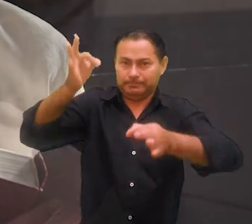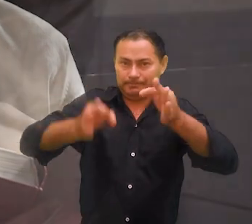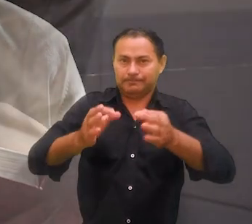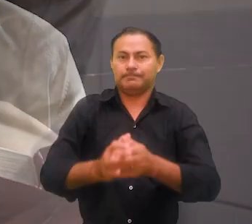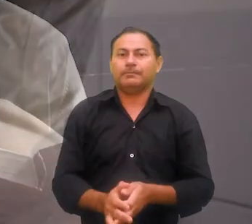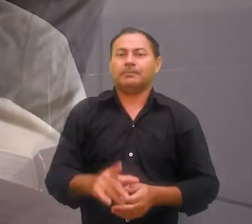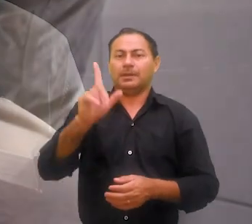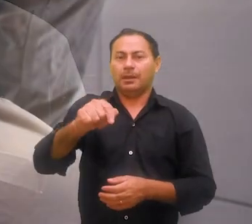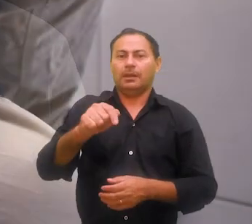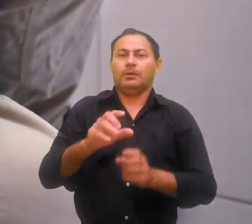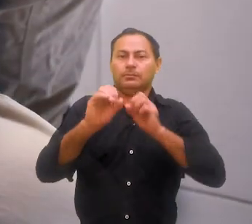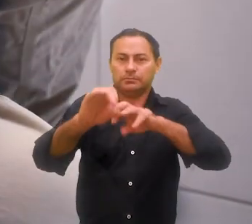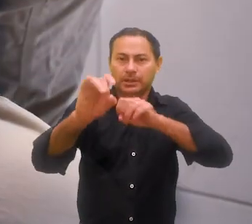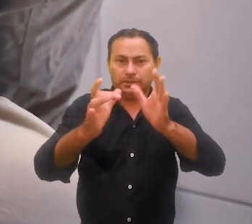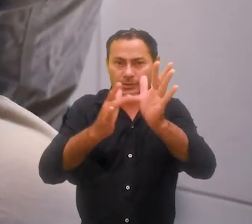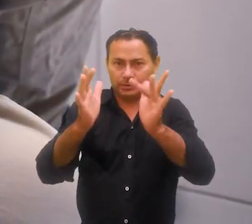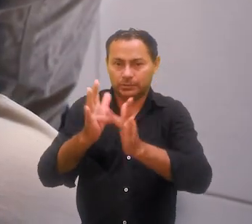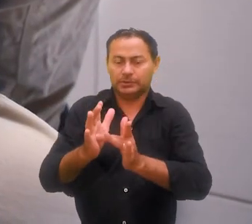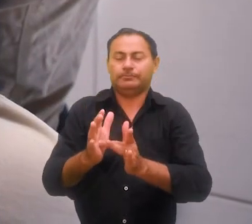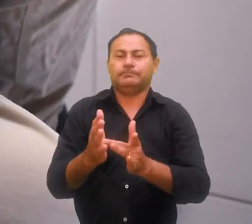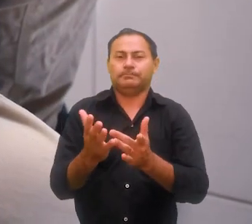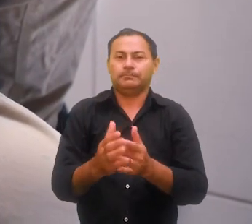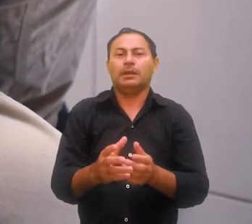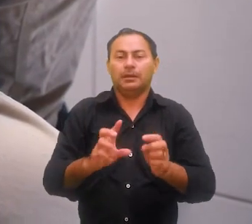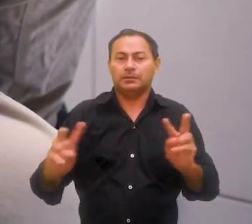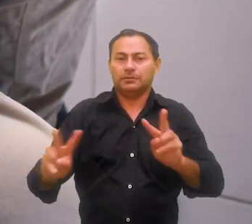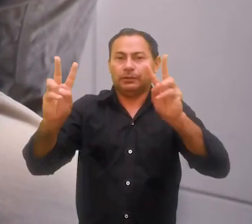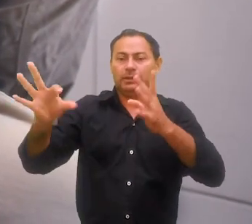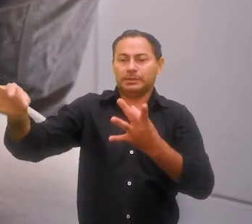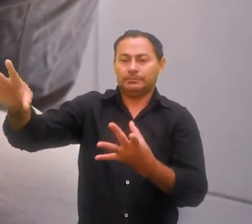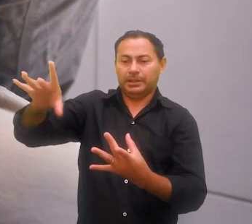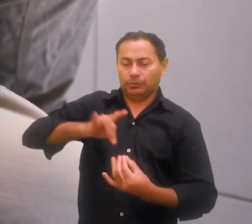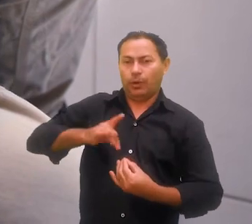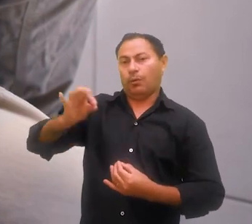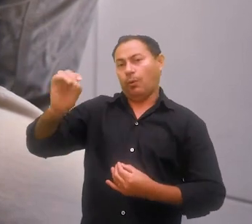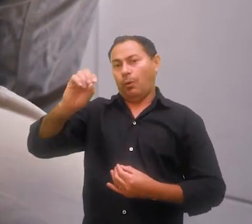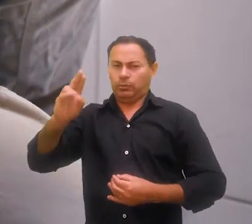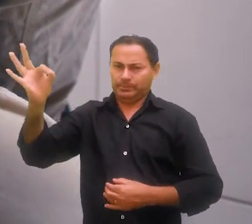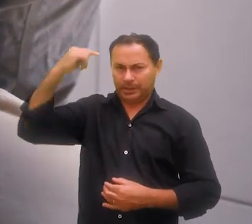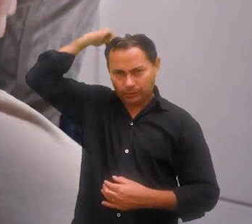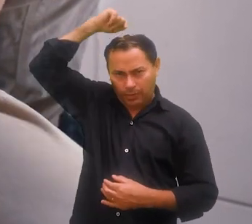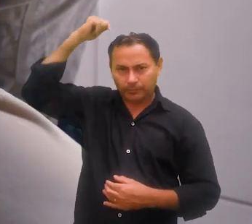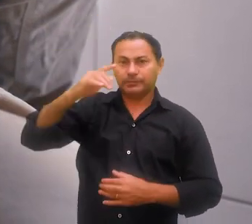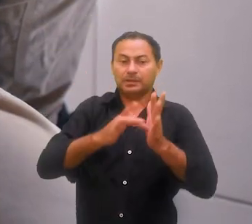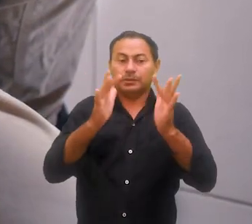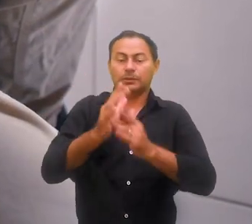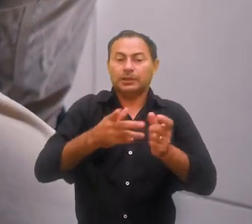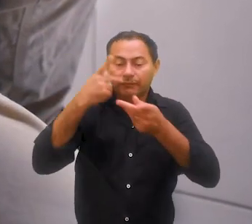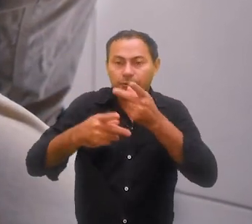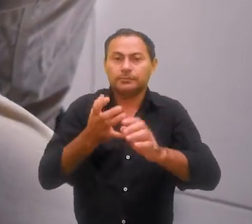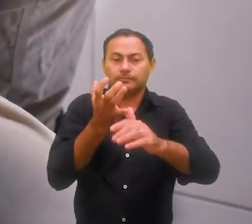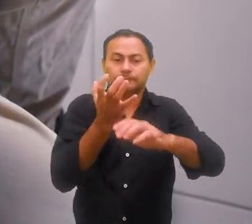justiça. Este é o ensino de Jesus sobre valores espirituais. Ele ensinou sobre